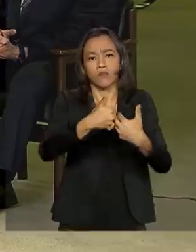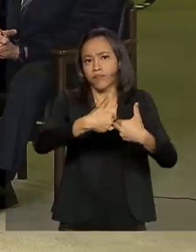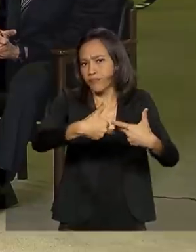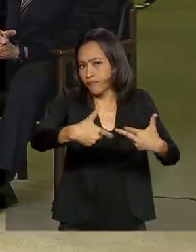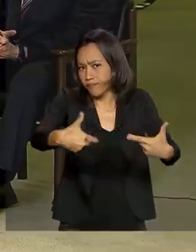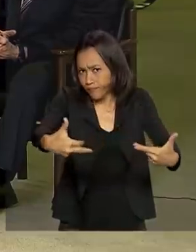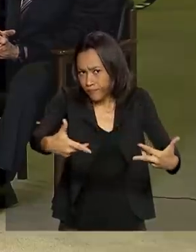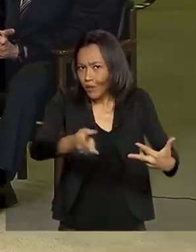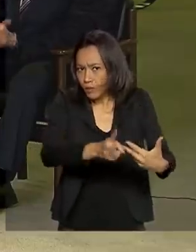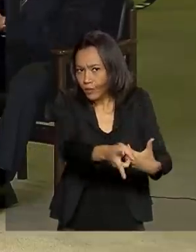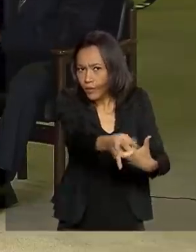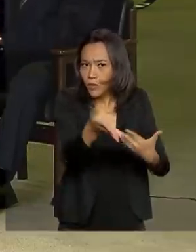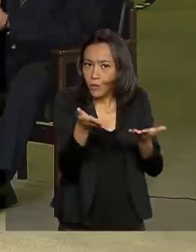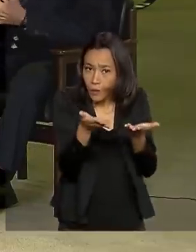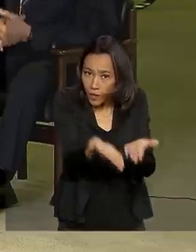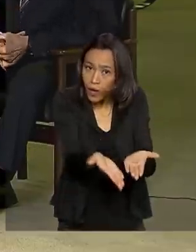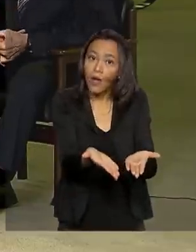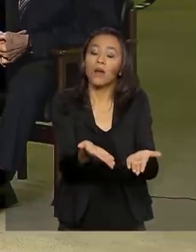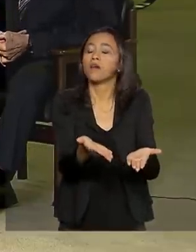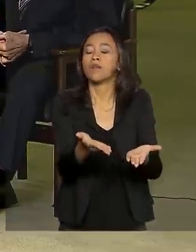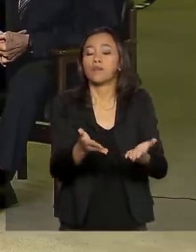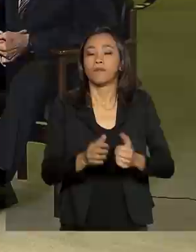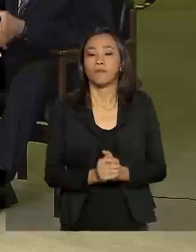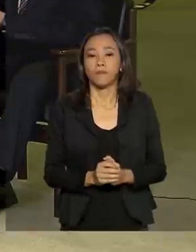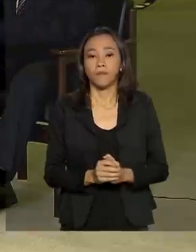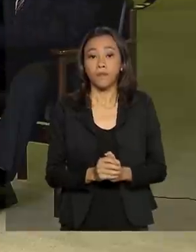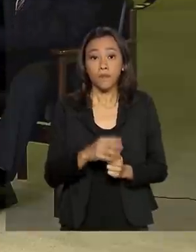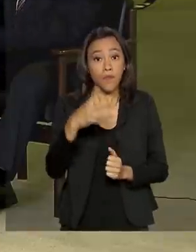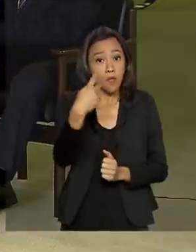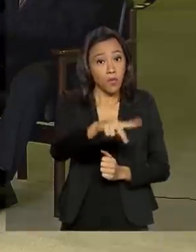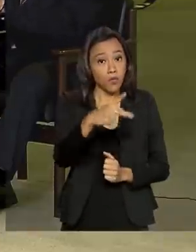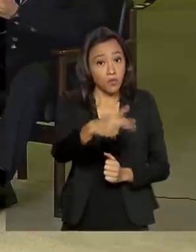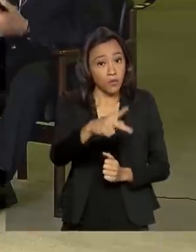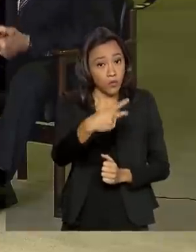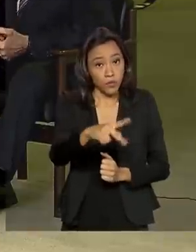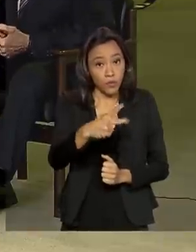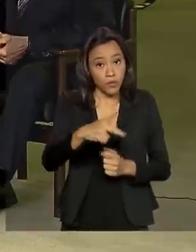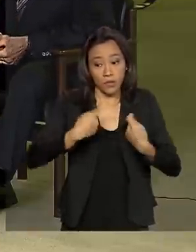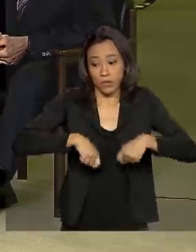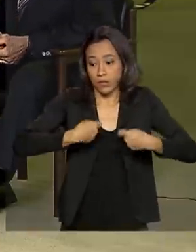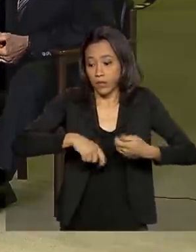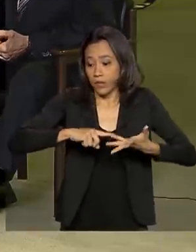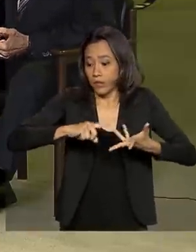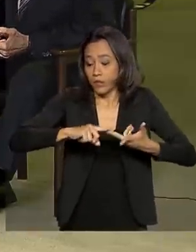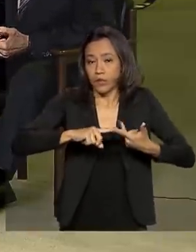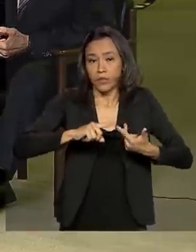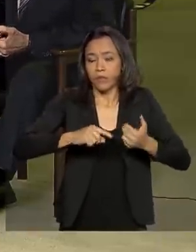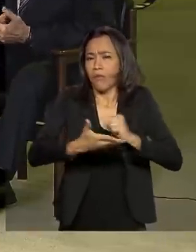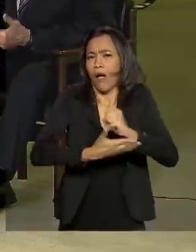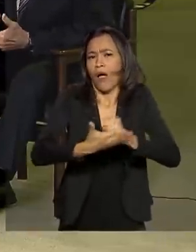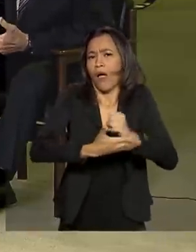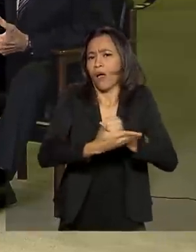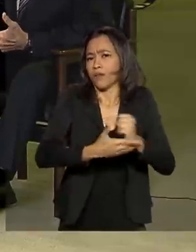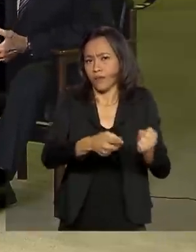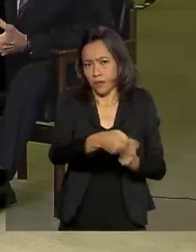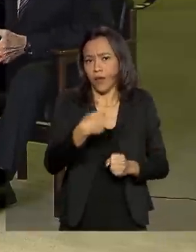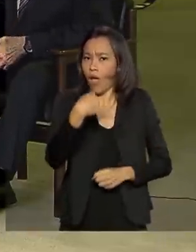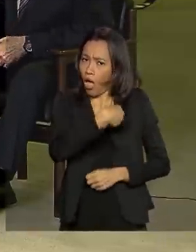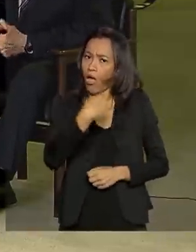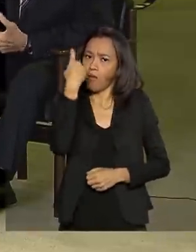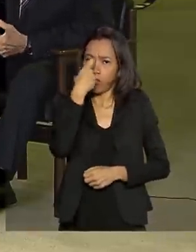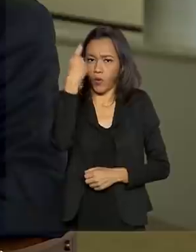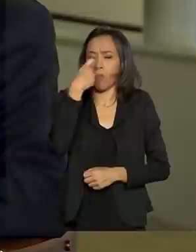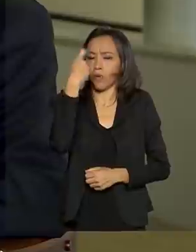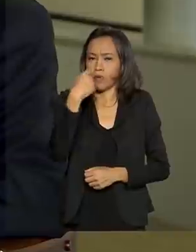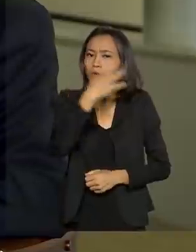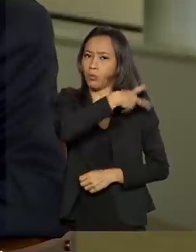seu sustento, para a sua alimentação, para as suas necessidades básicas. Isso é uma preocupação que o presidente tem